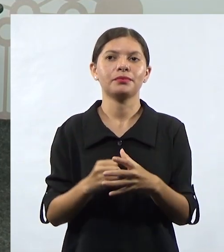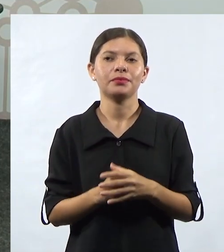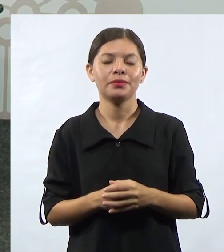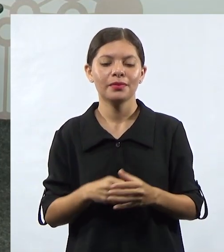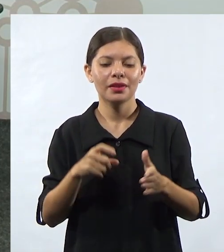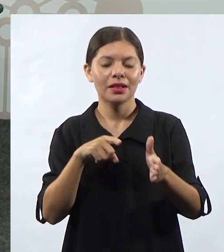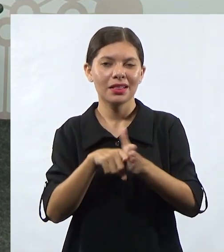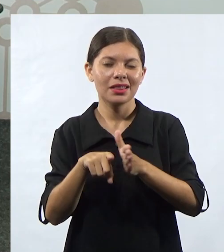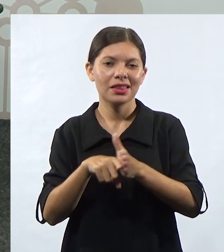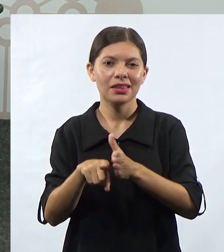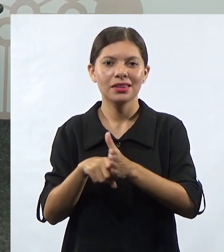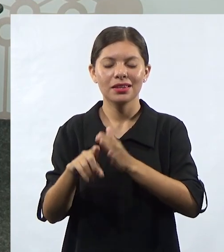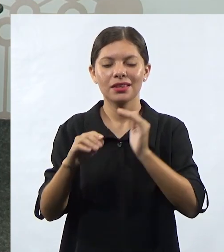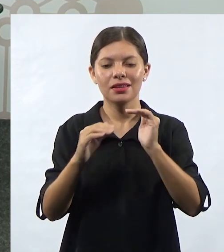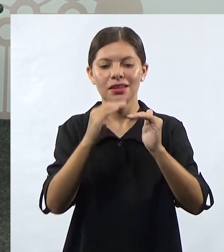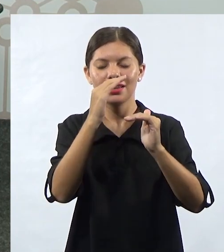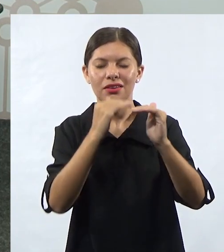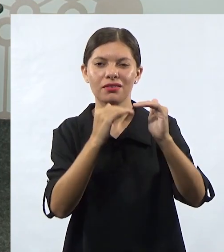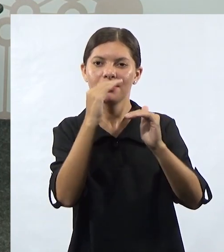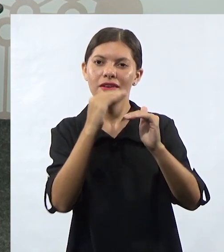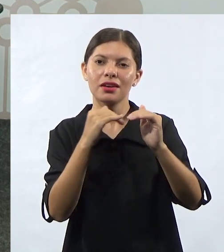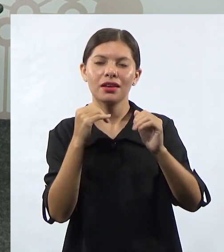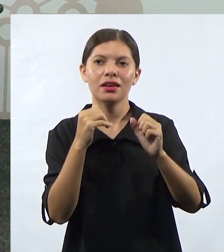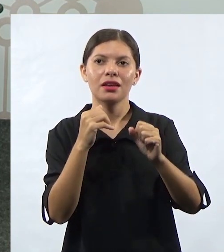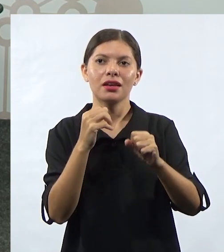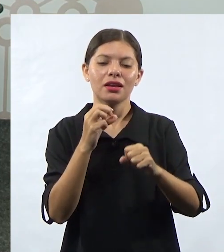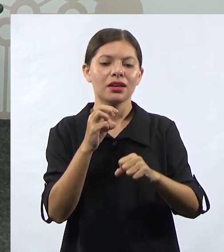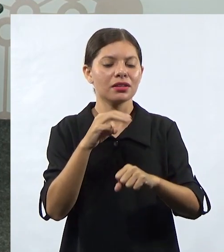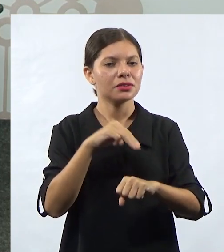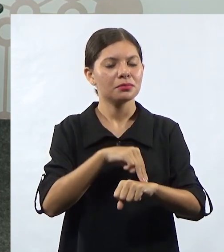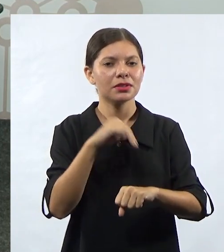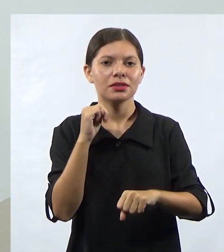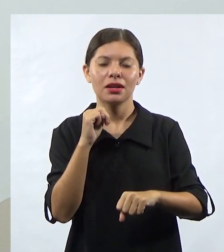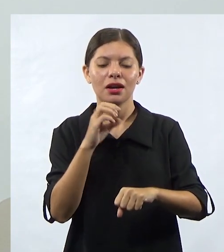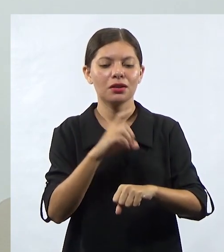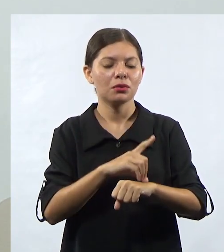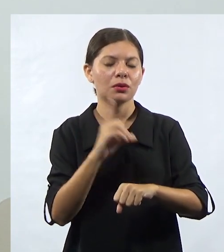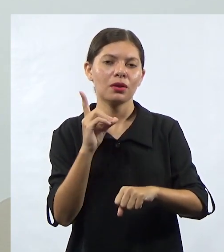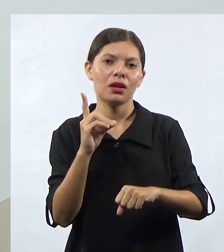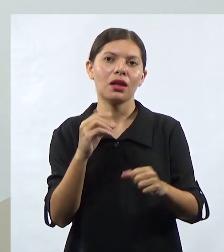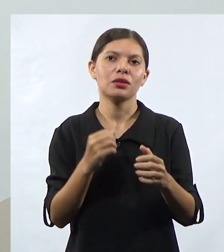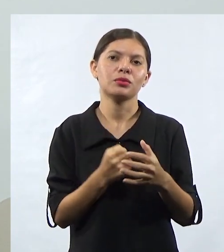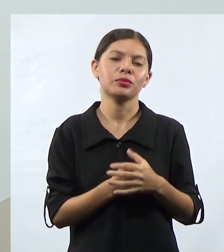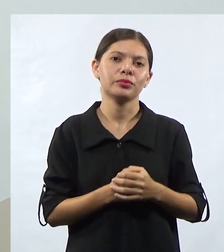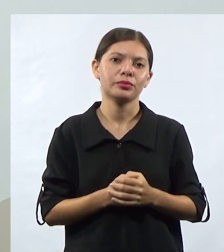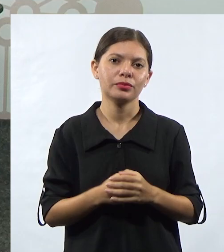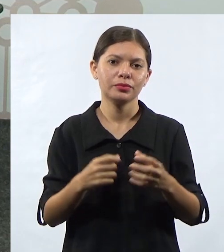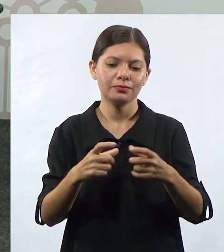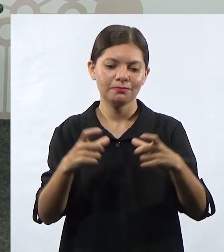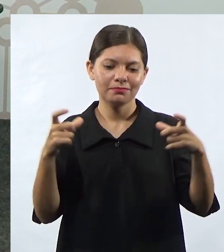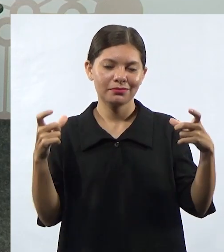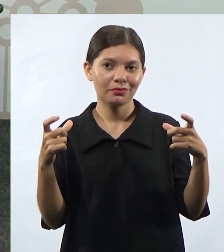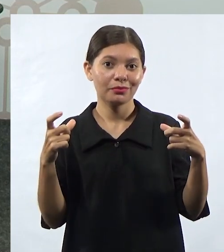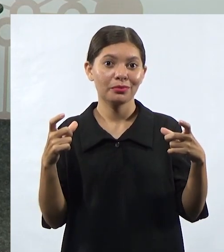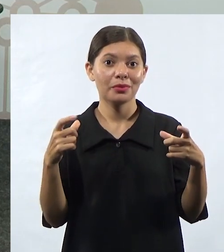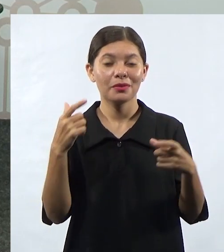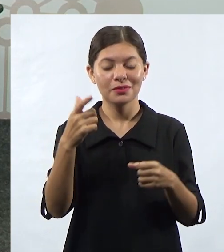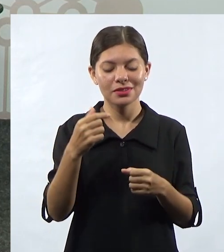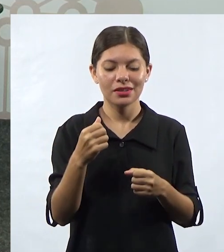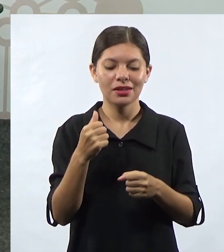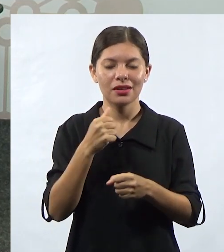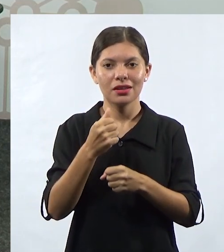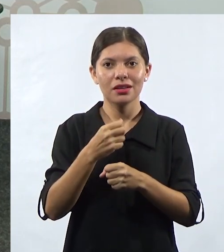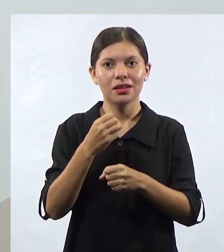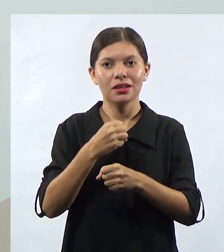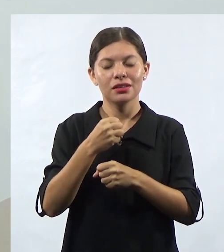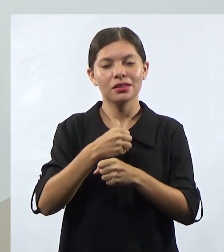de doutorado, que podem ser feitas com grupos maiores, mas que você tem 3, 4 anos para desenvolver. Então,